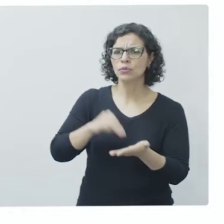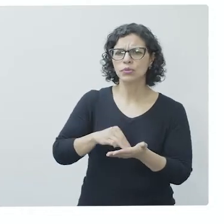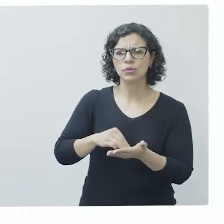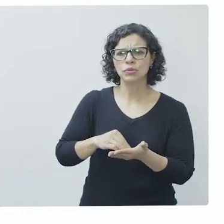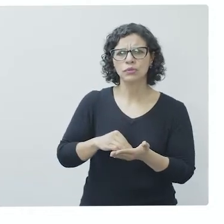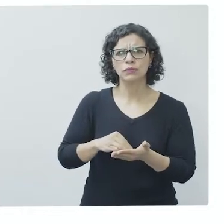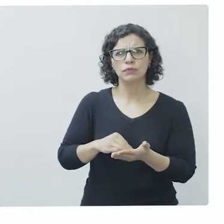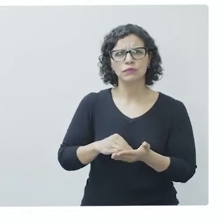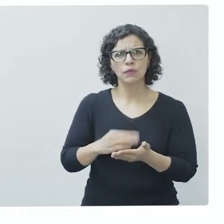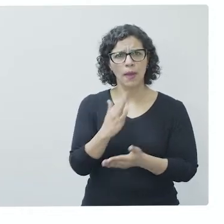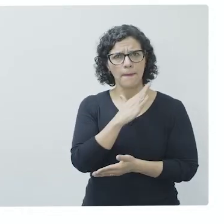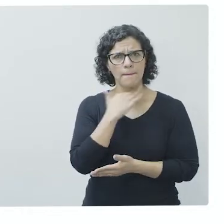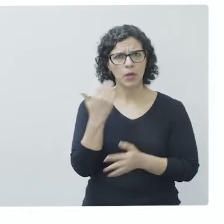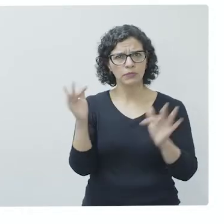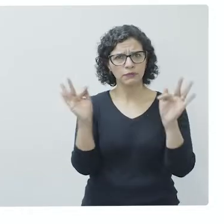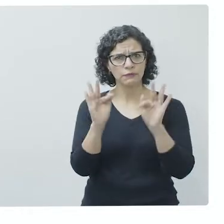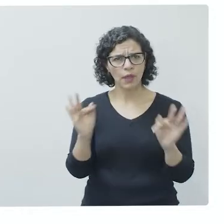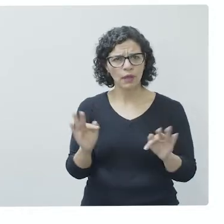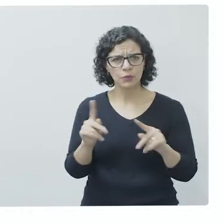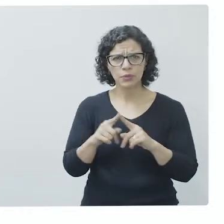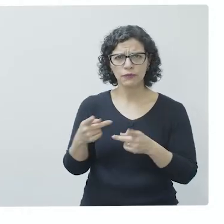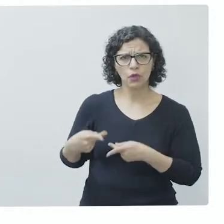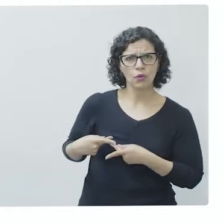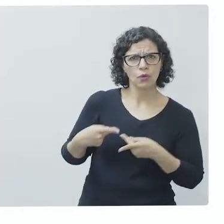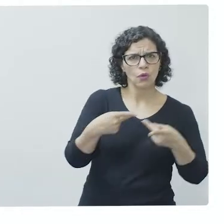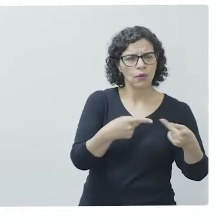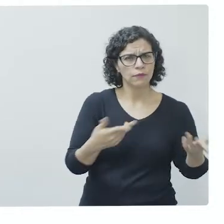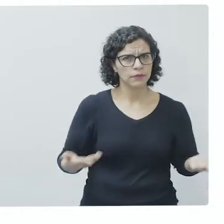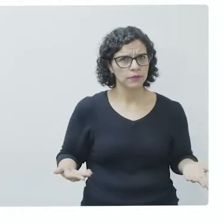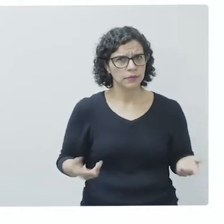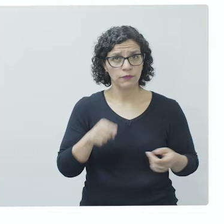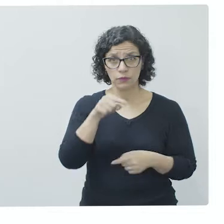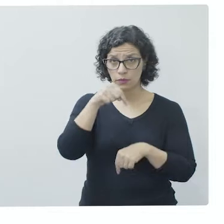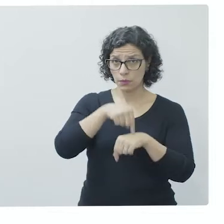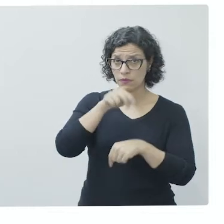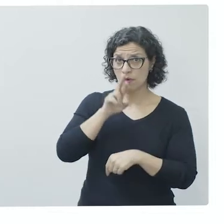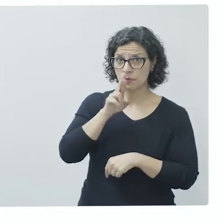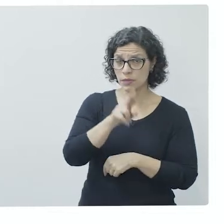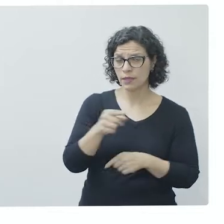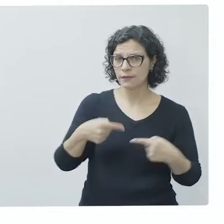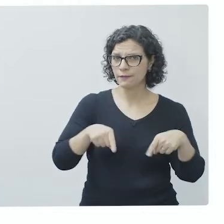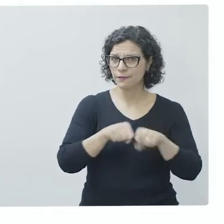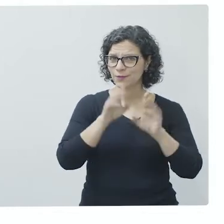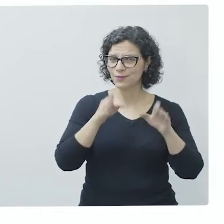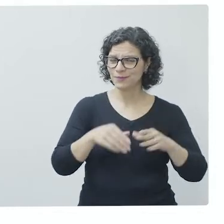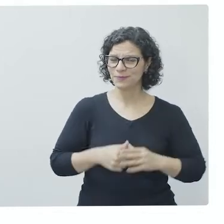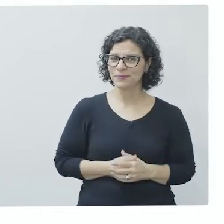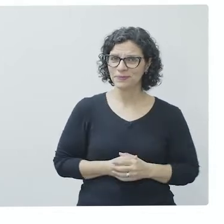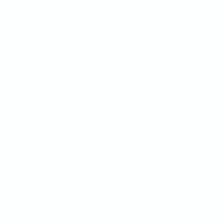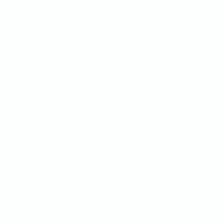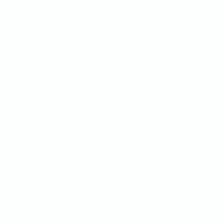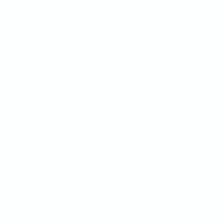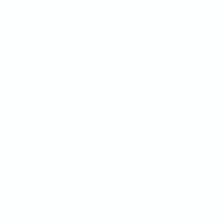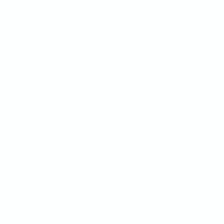motivos a Morte poderia ter ficado feliz com o convite? Vou dar um tempinho para você pensar e eu já volto.